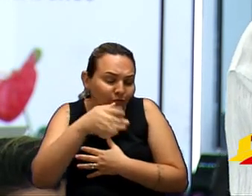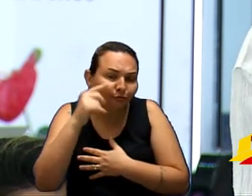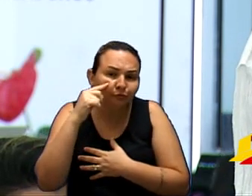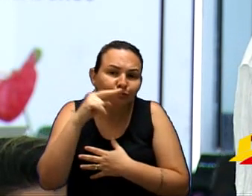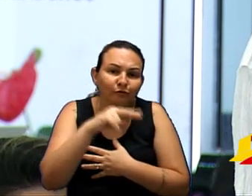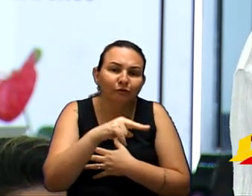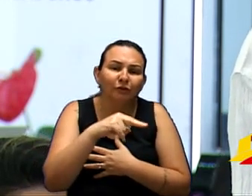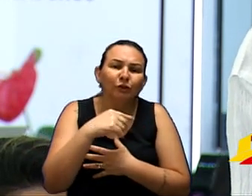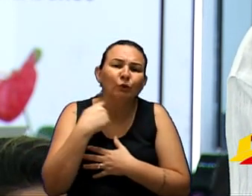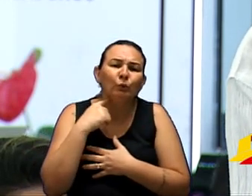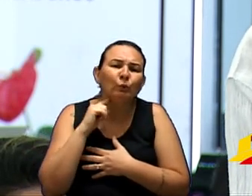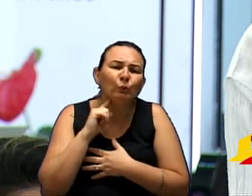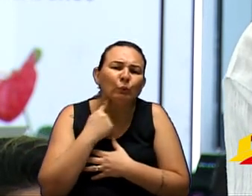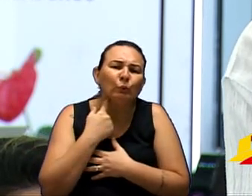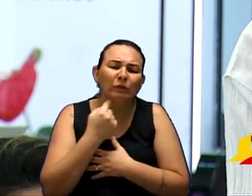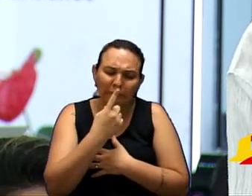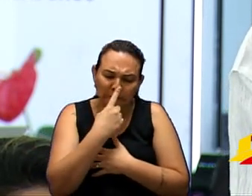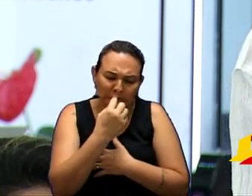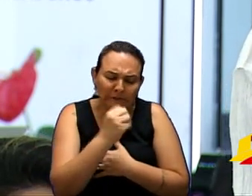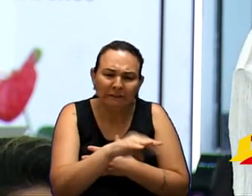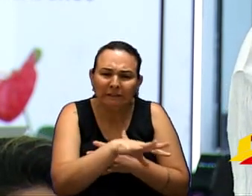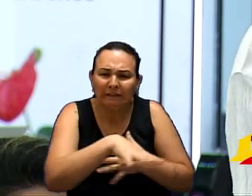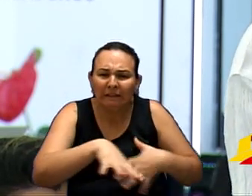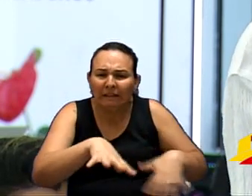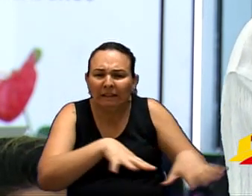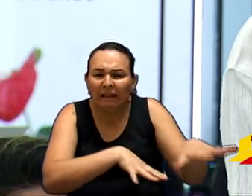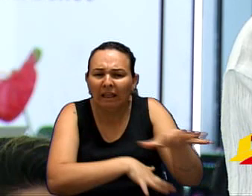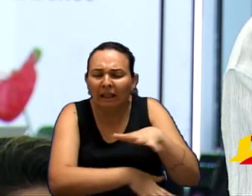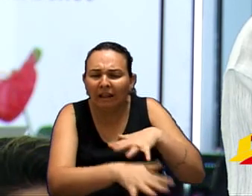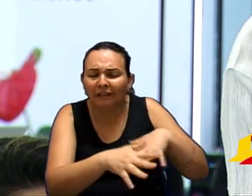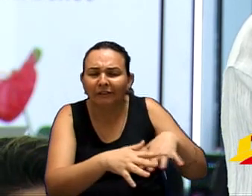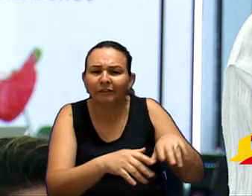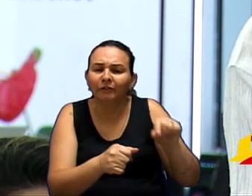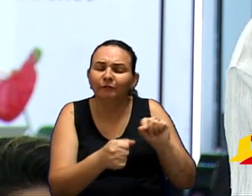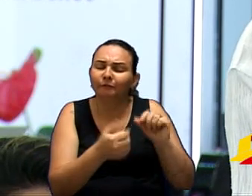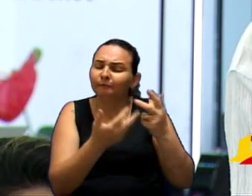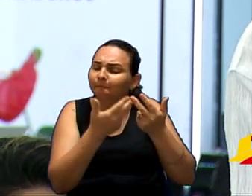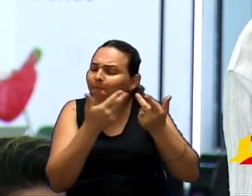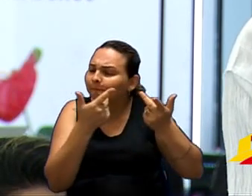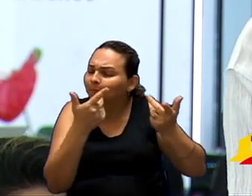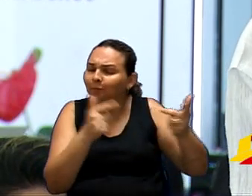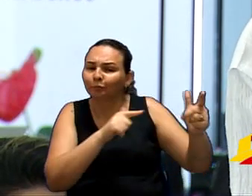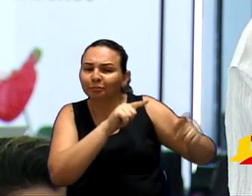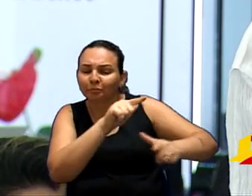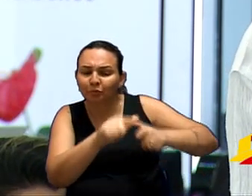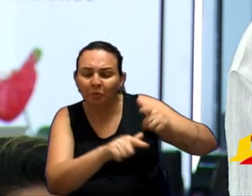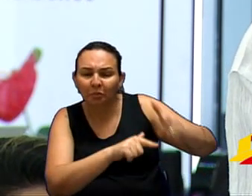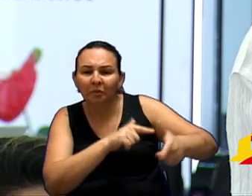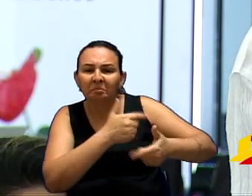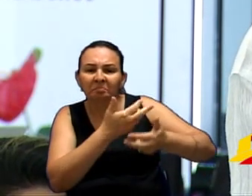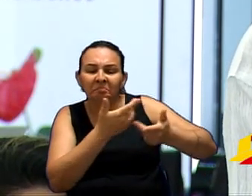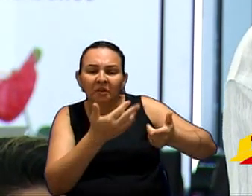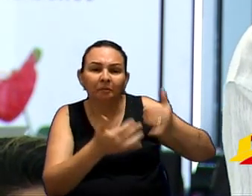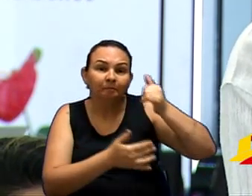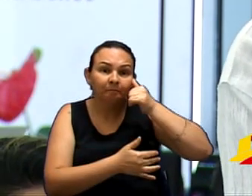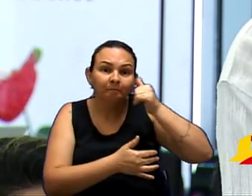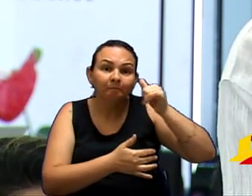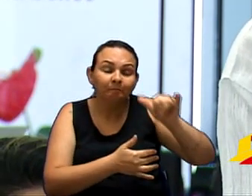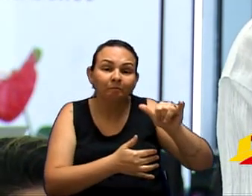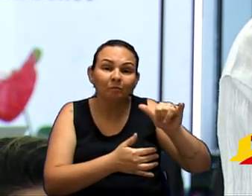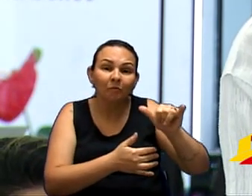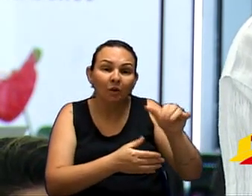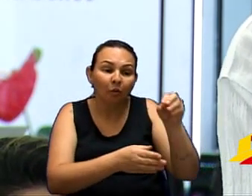área cheia de lixo nós fizemos várias ações onde a gente é trabalhamos com a prevenção de